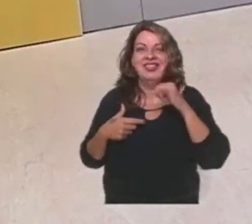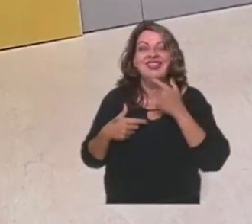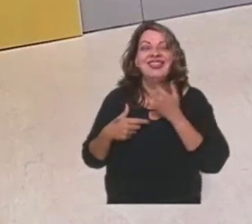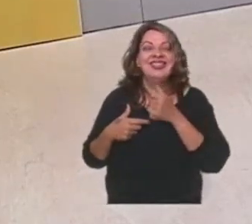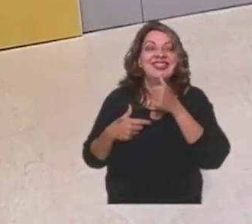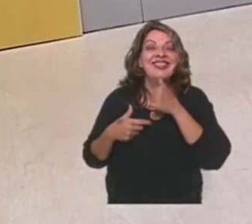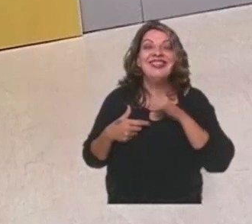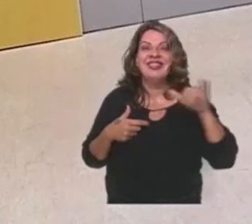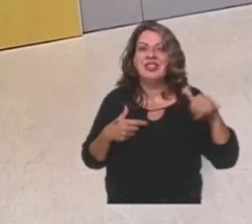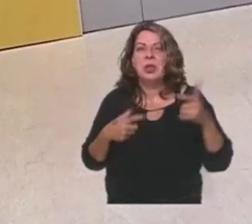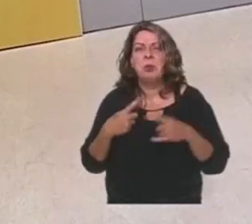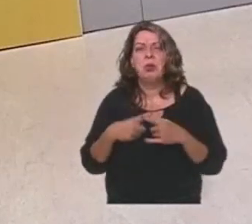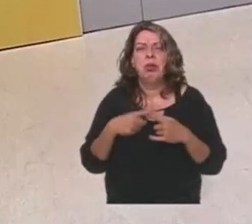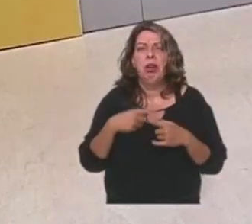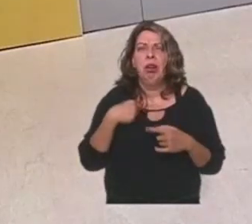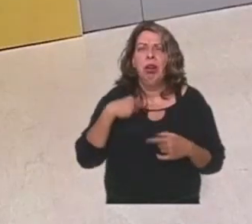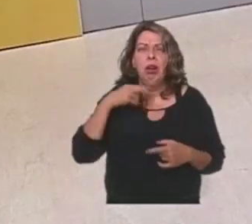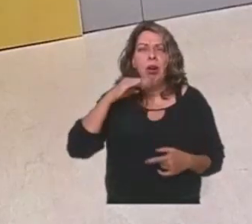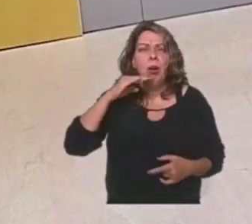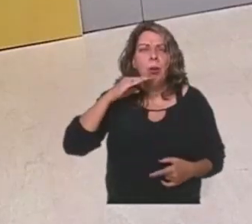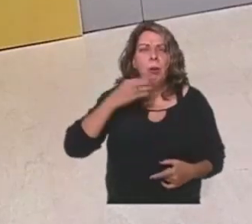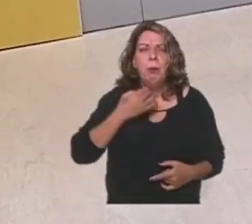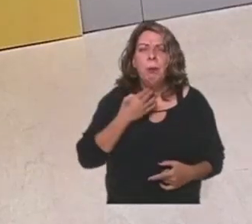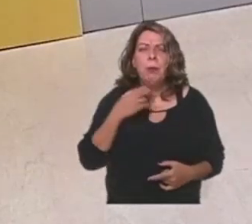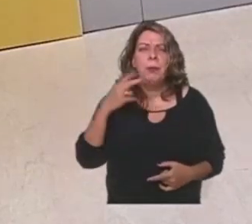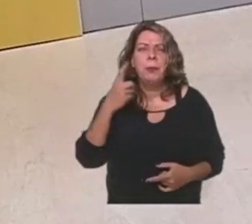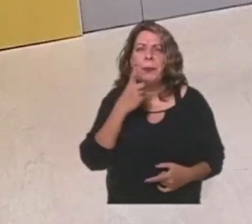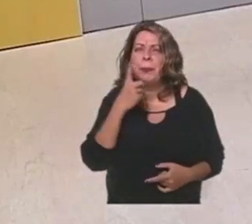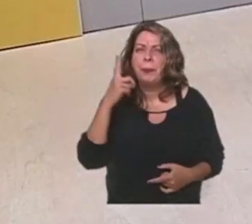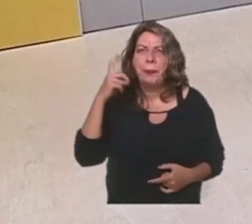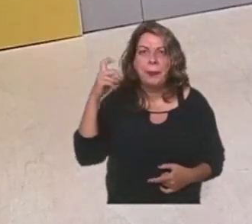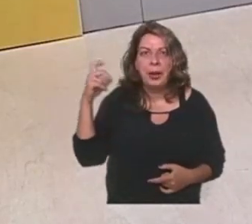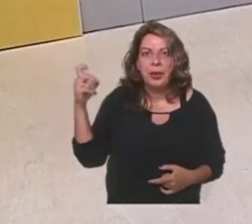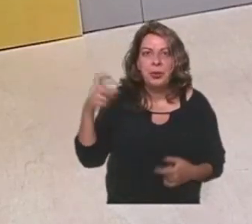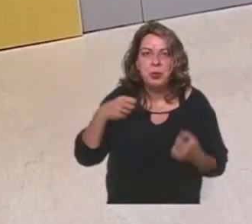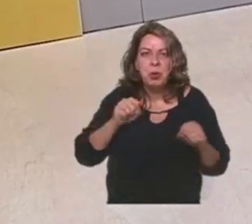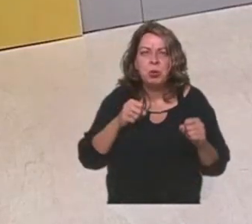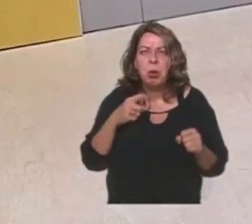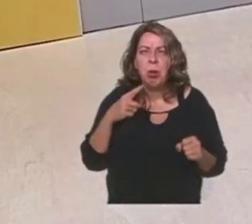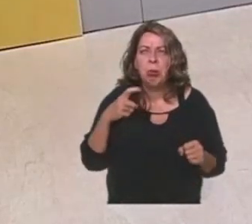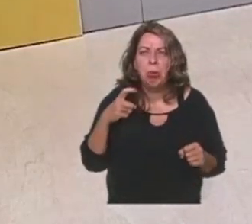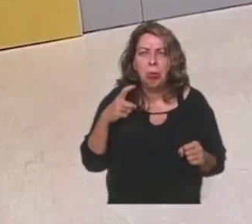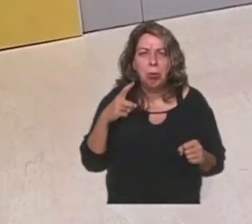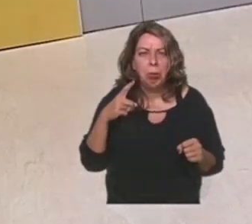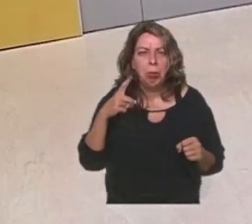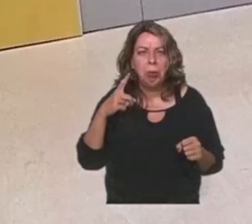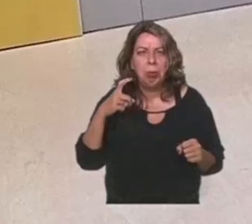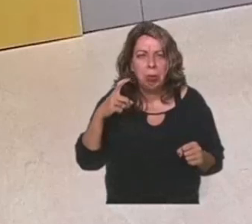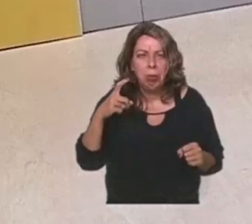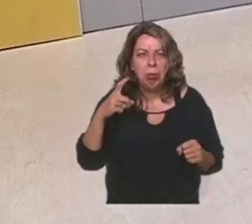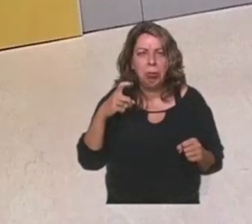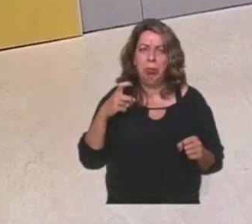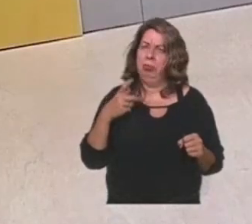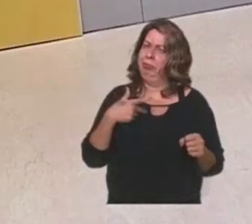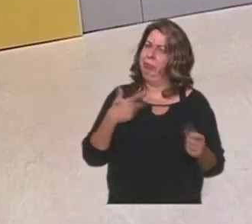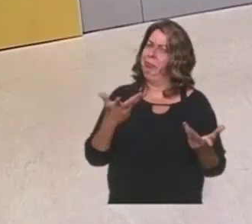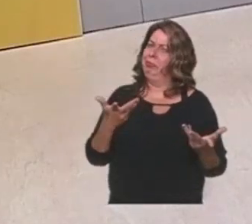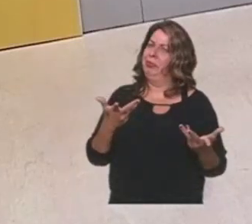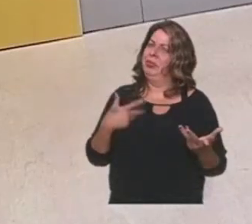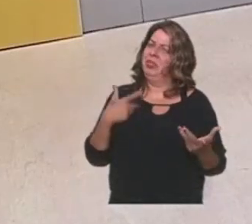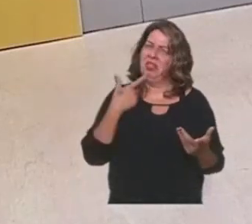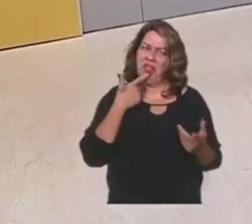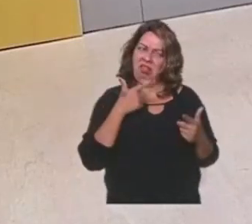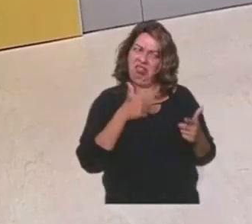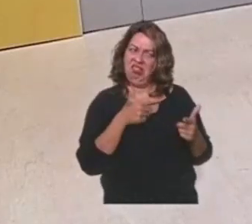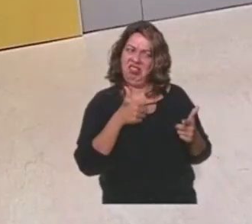marcas. Aumenta a cilindrada aí. É. Você sabe que aqui no Caju Cap é tudo pensando em você.